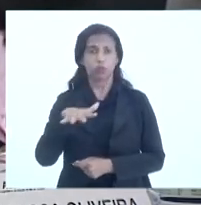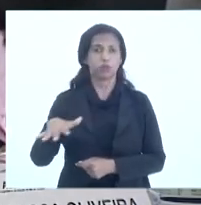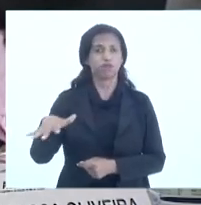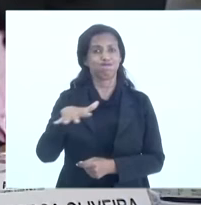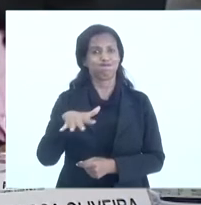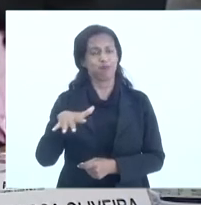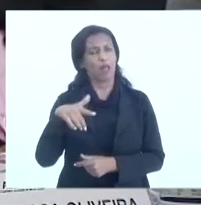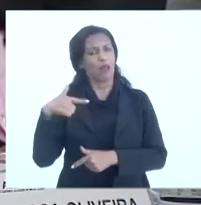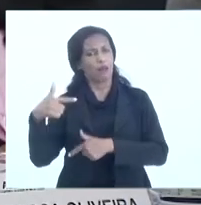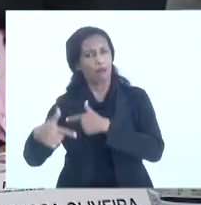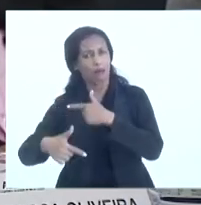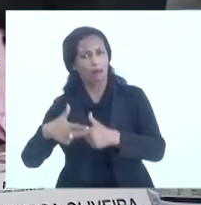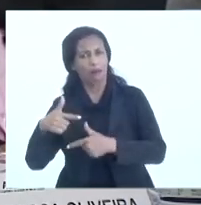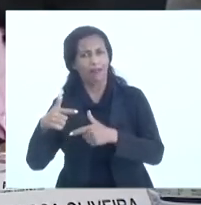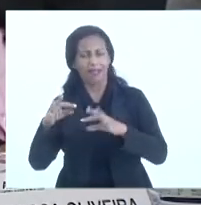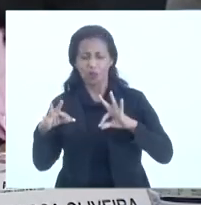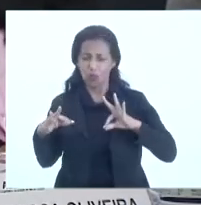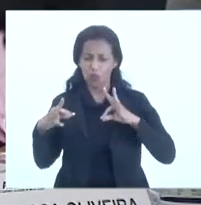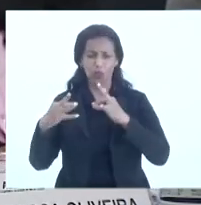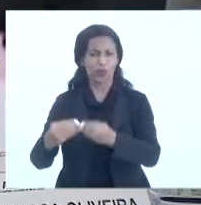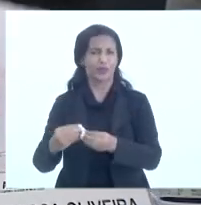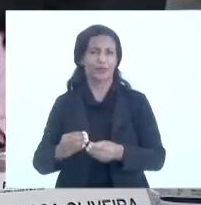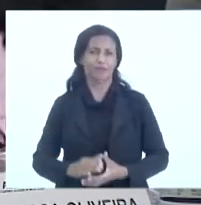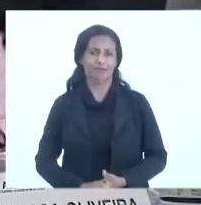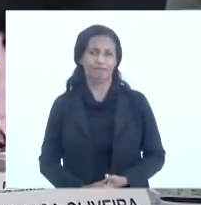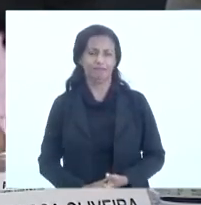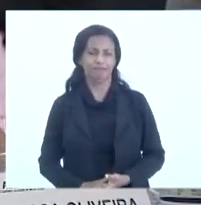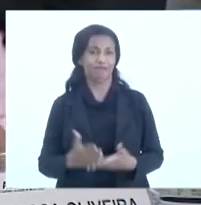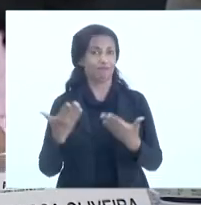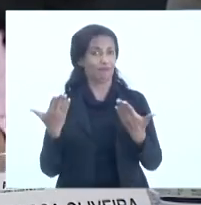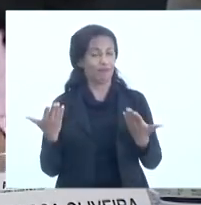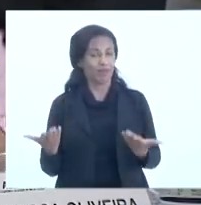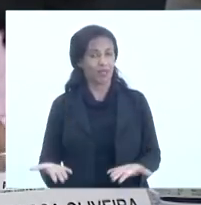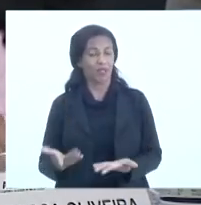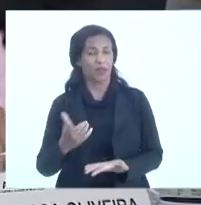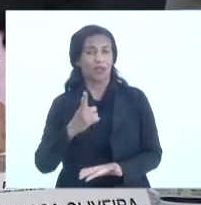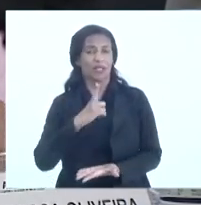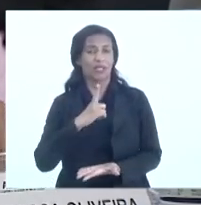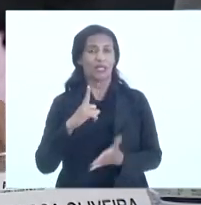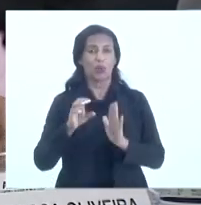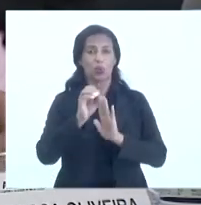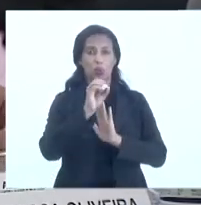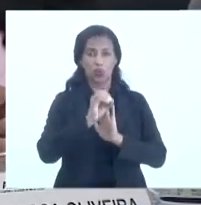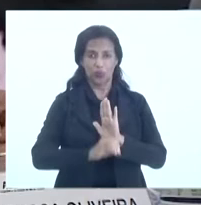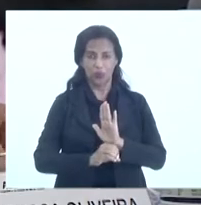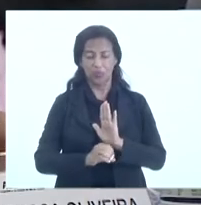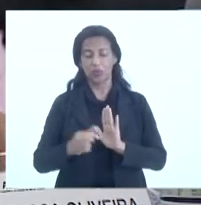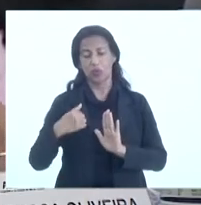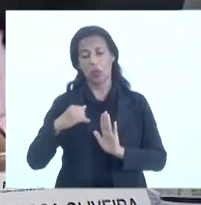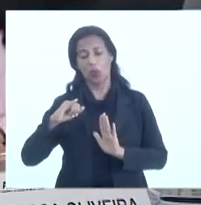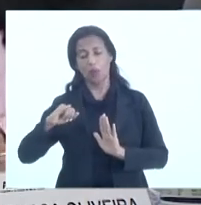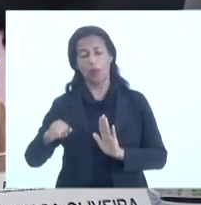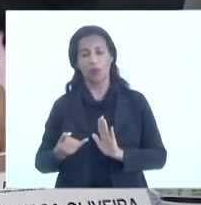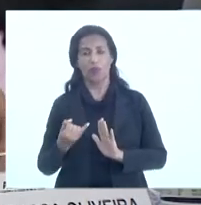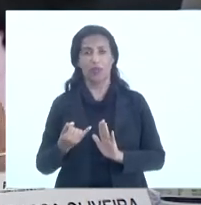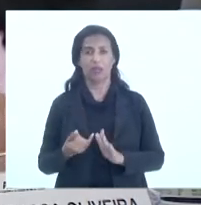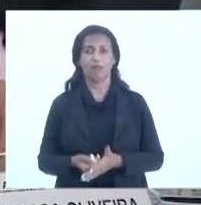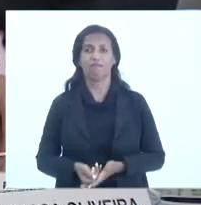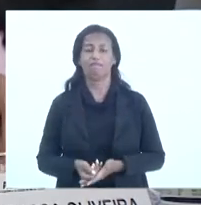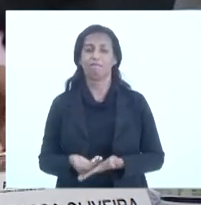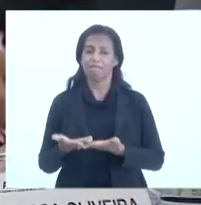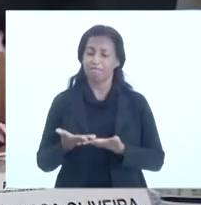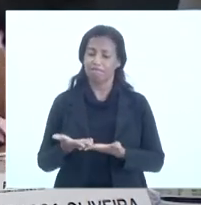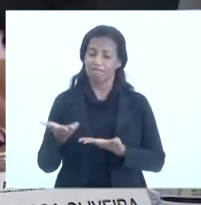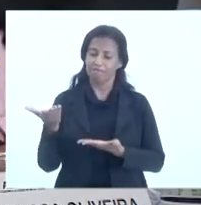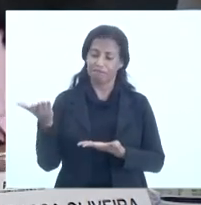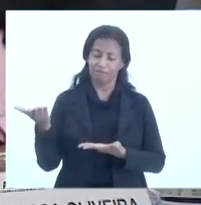para funcionar na sua plenitude. Então, a gente aqui tem um ofício, que eu aproveito a oportunidade para passar a